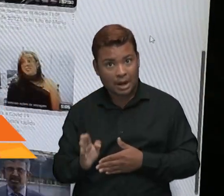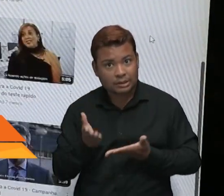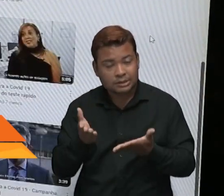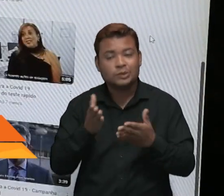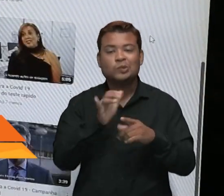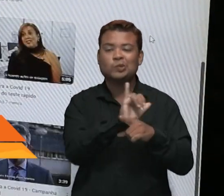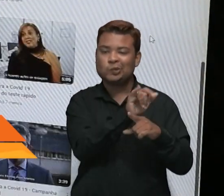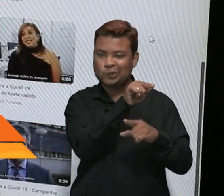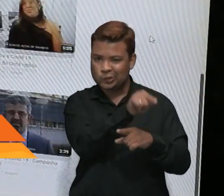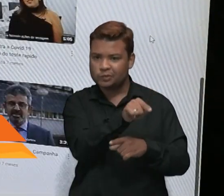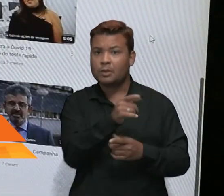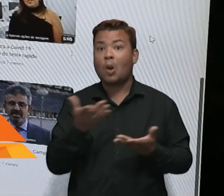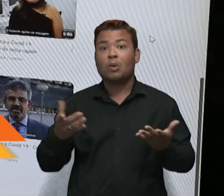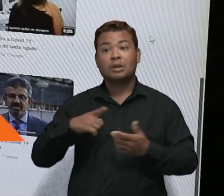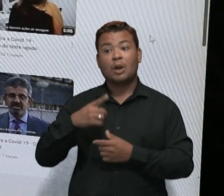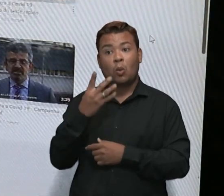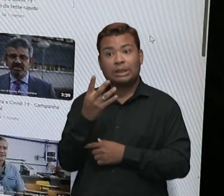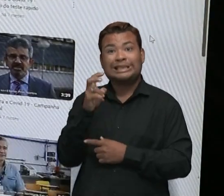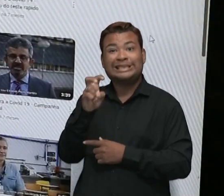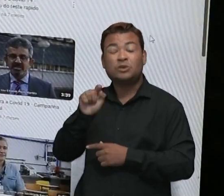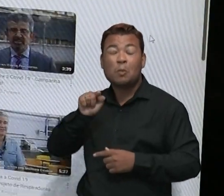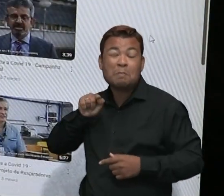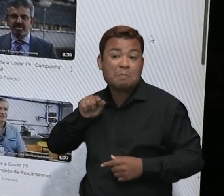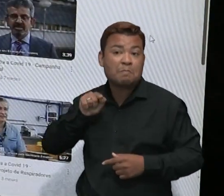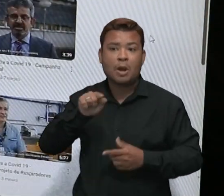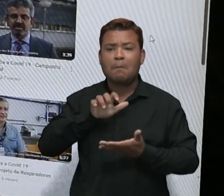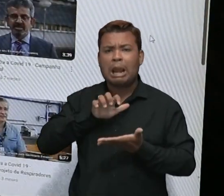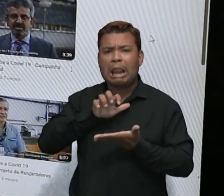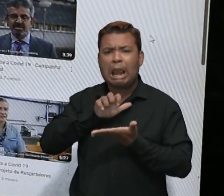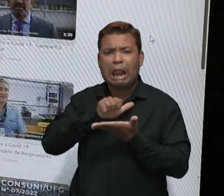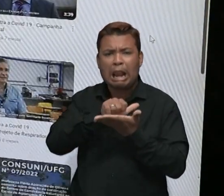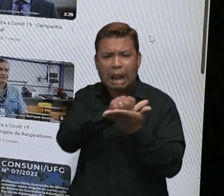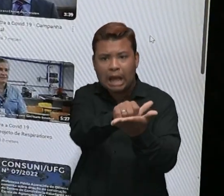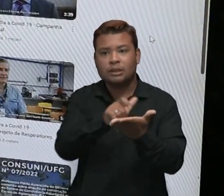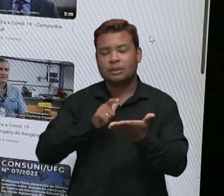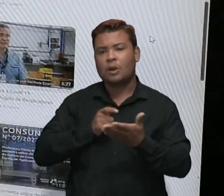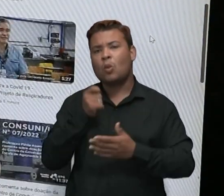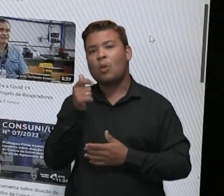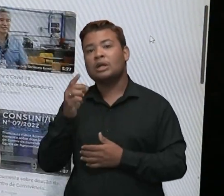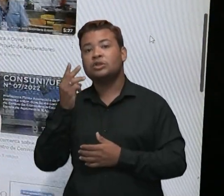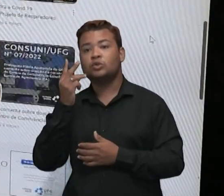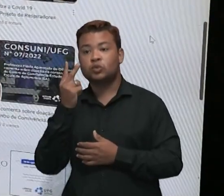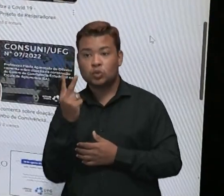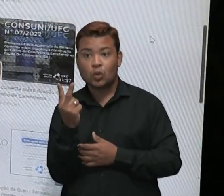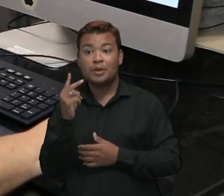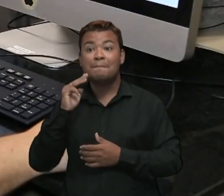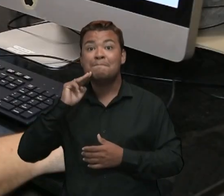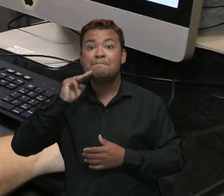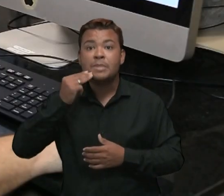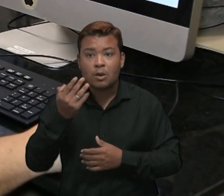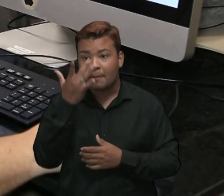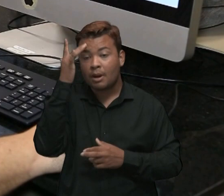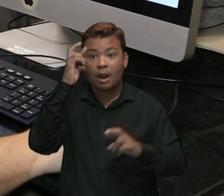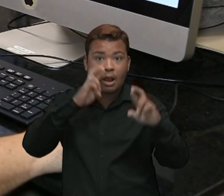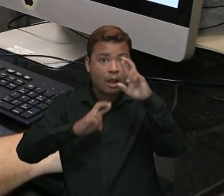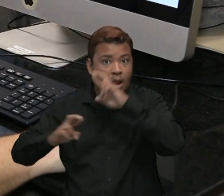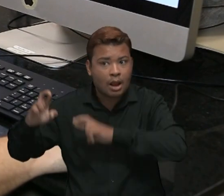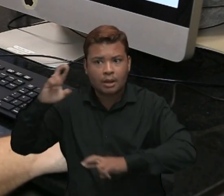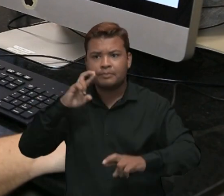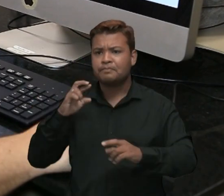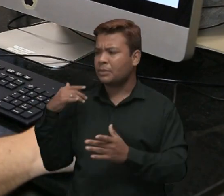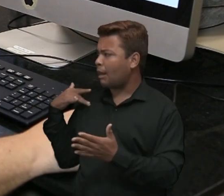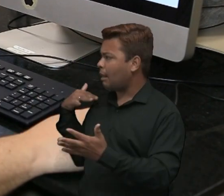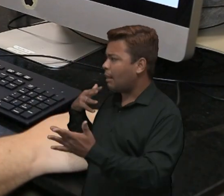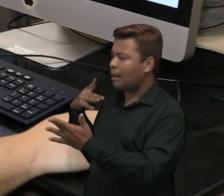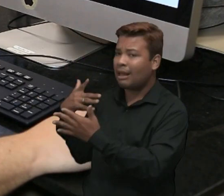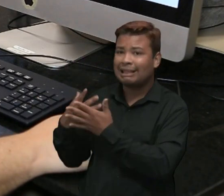Atualmente, são 45 mil inscritos na plataforma e quase 2 milhões de visualizações. Nos últimos 3 anos,